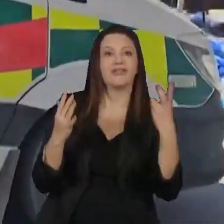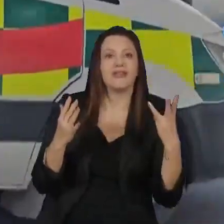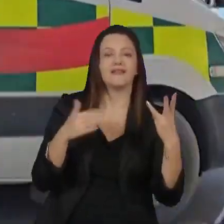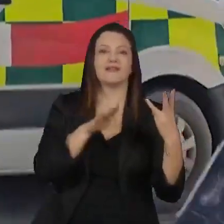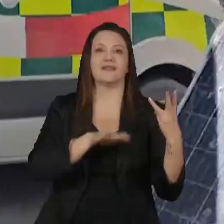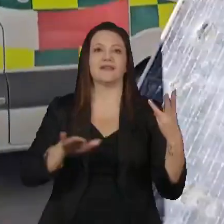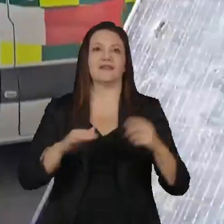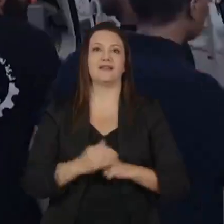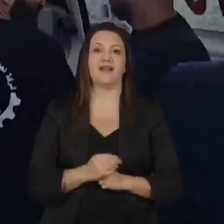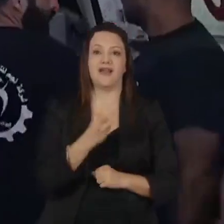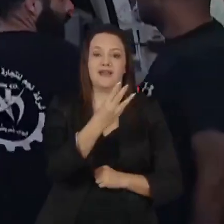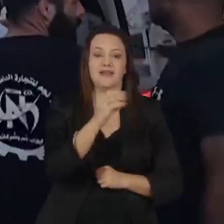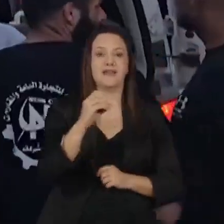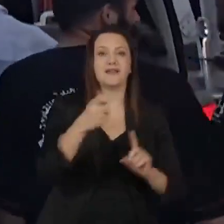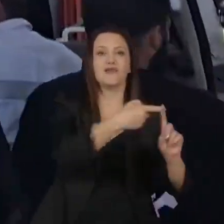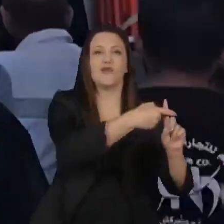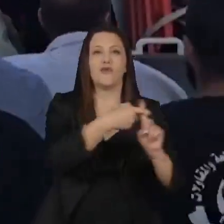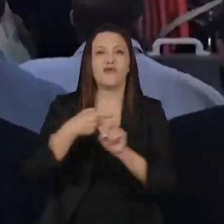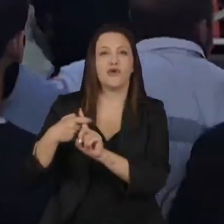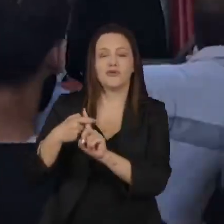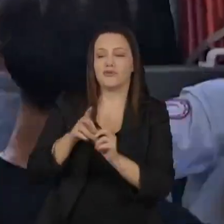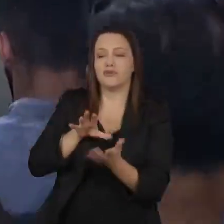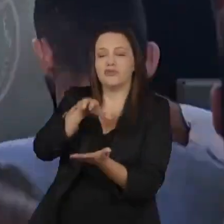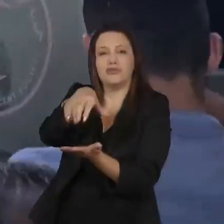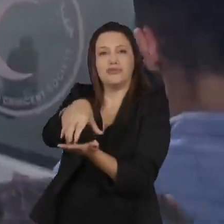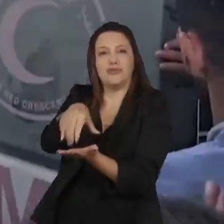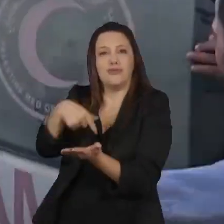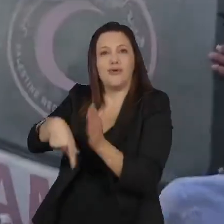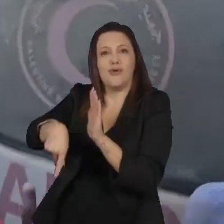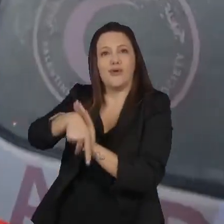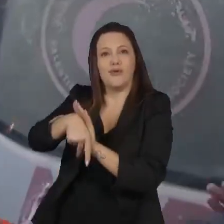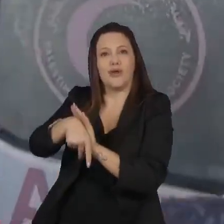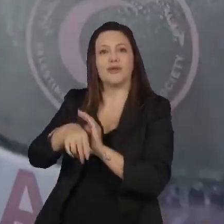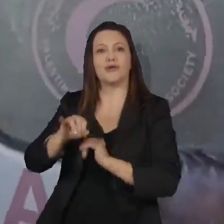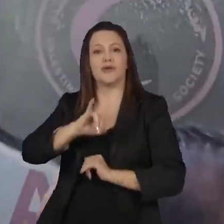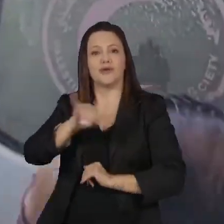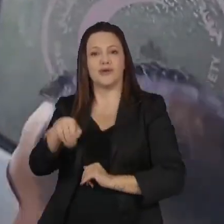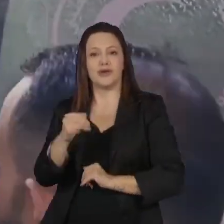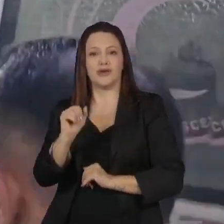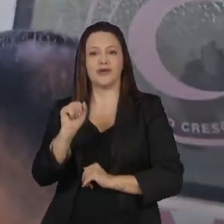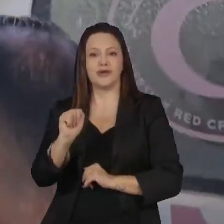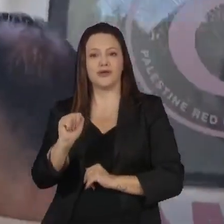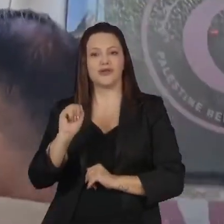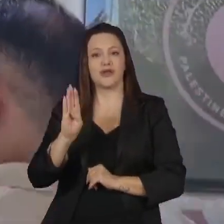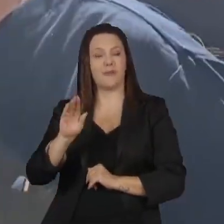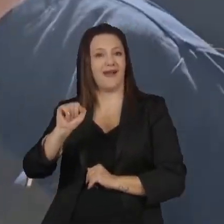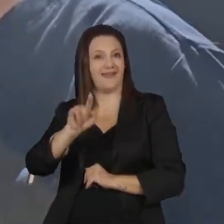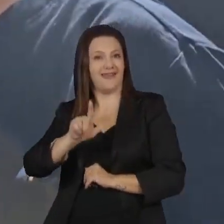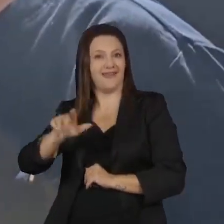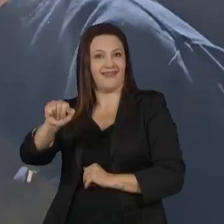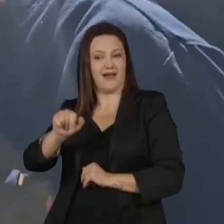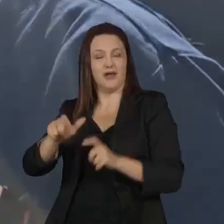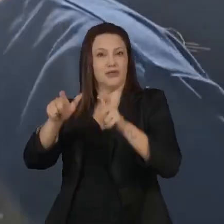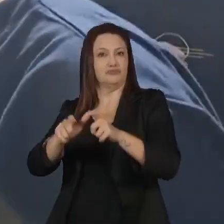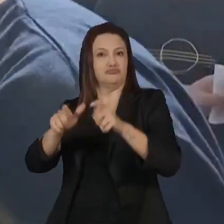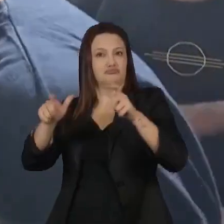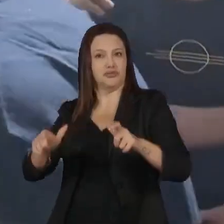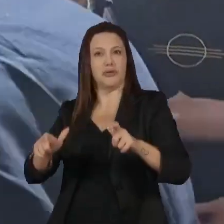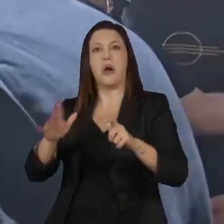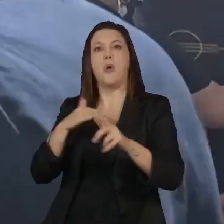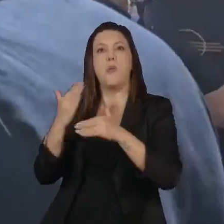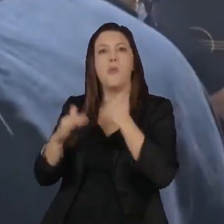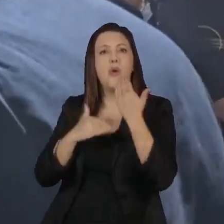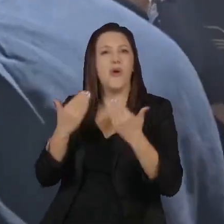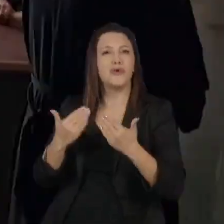300 refugiados abrigados no campo de refugiados de Jabalia, o maior dos territórios ocupados, foram mortos